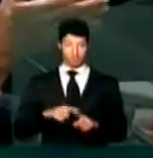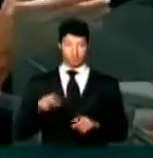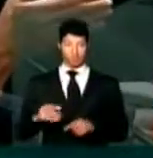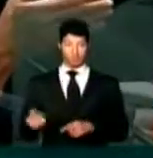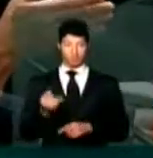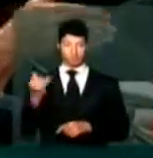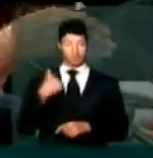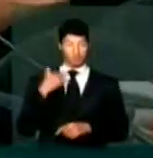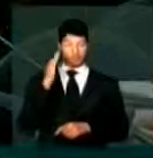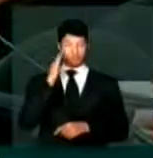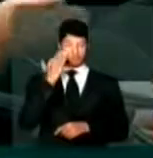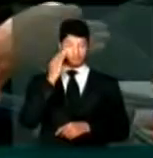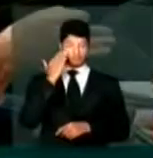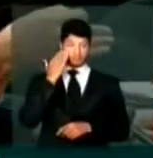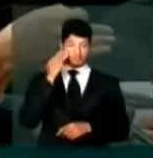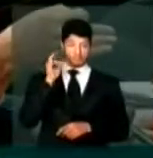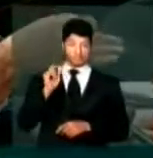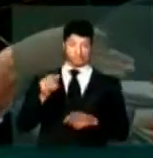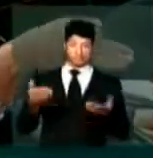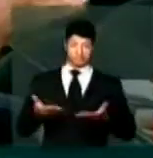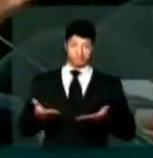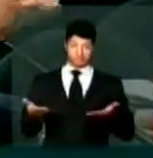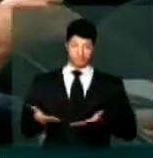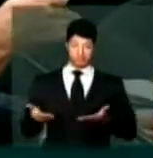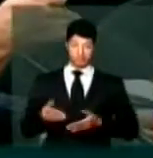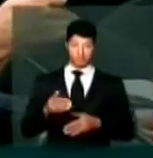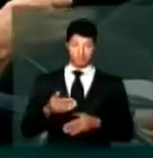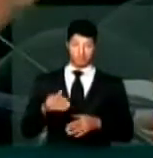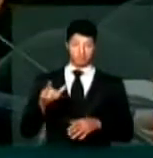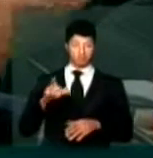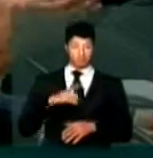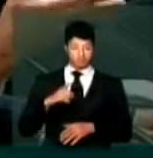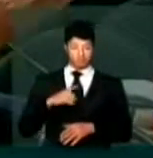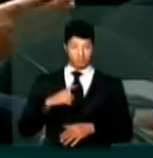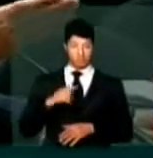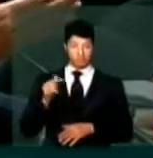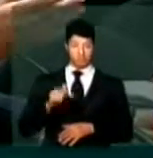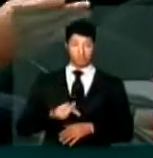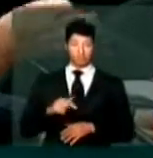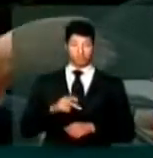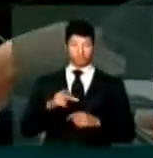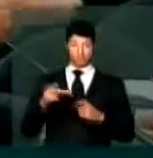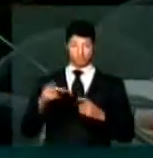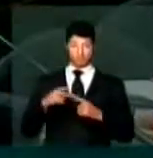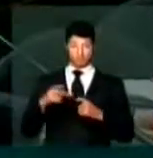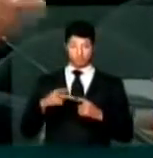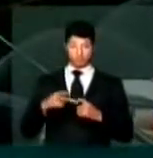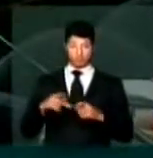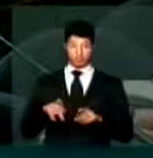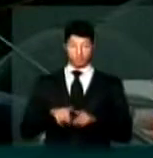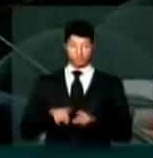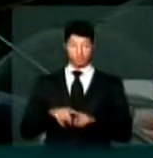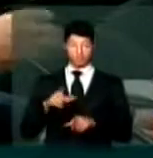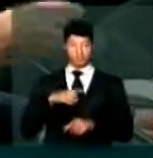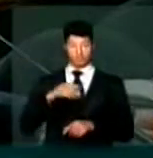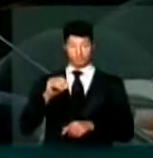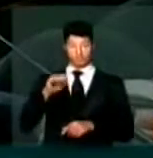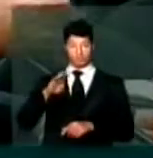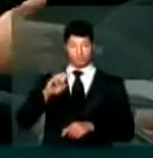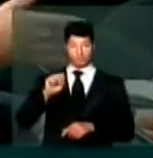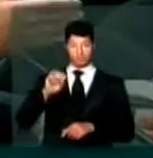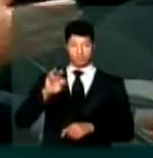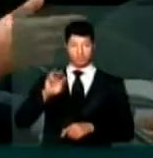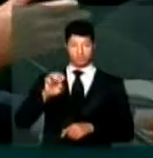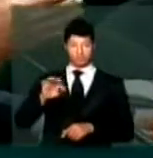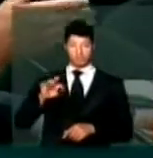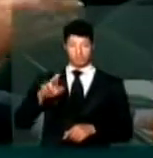não, tá Mas certo. eu entendo que hoje há, inclusive, aqui tem pediatras também, e há obstetras,